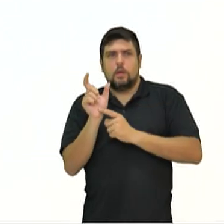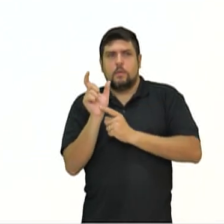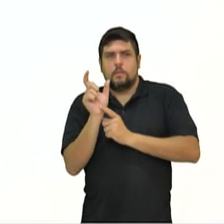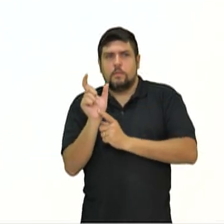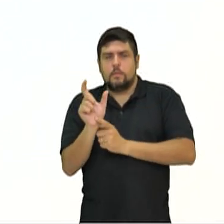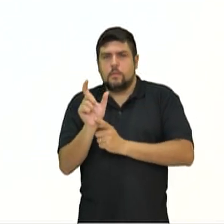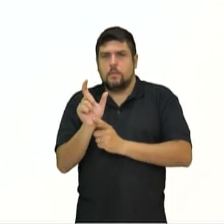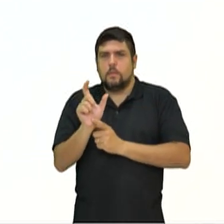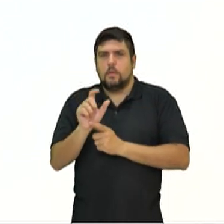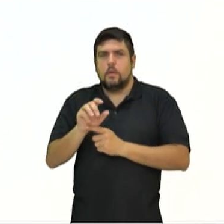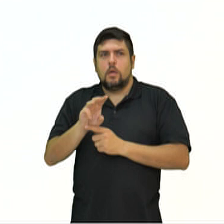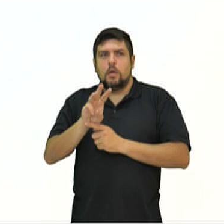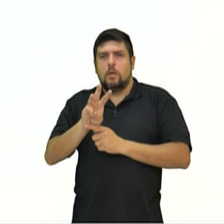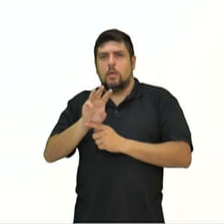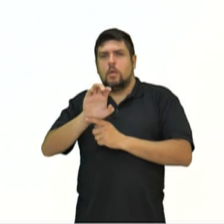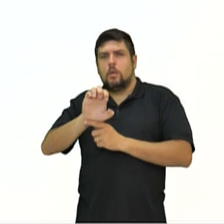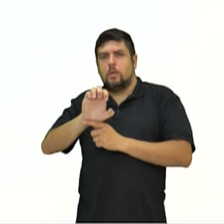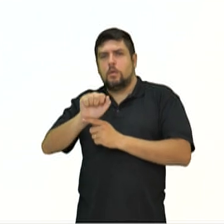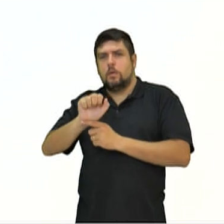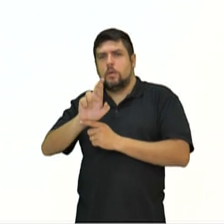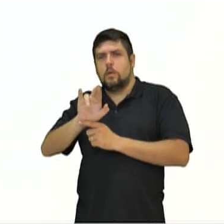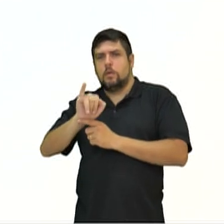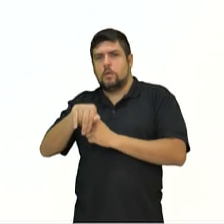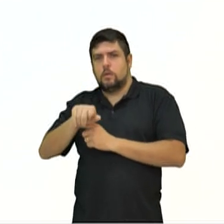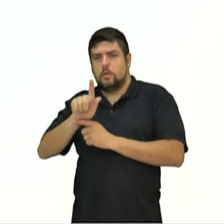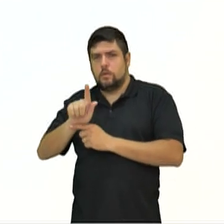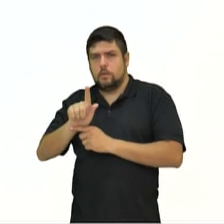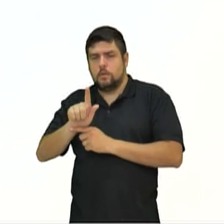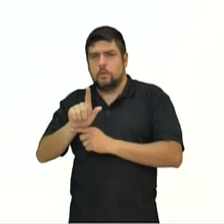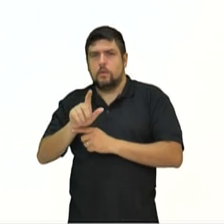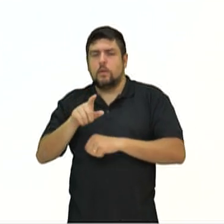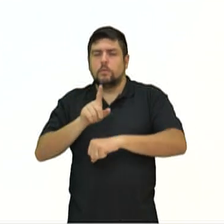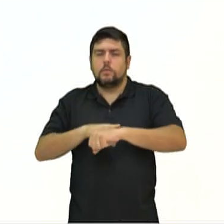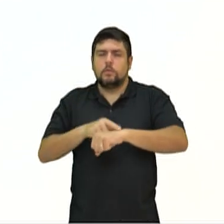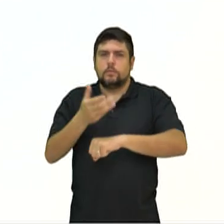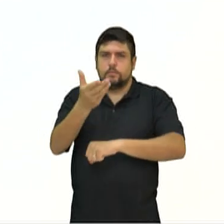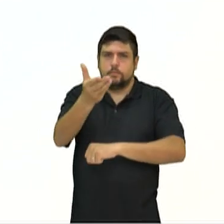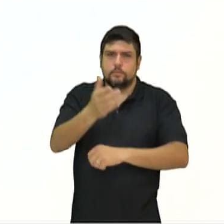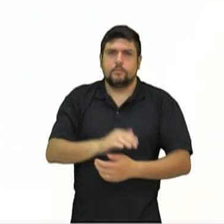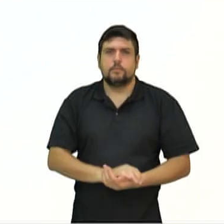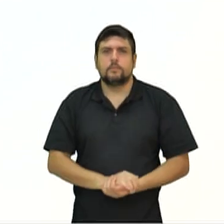significa vestindo, tá ok? Vou dar um tempinho para vocês poderem fazer.